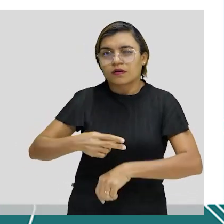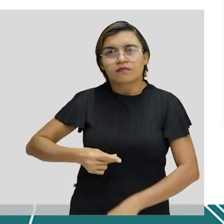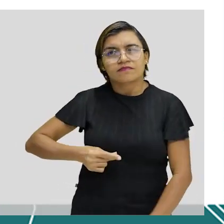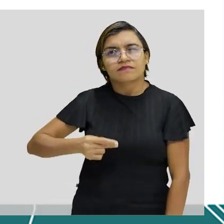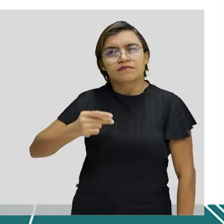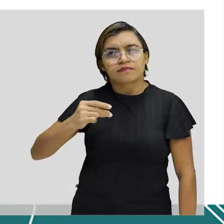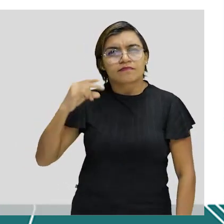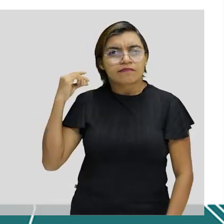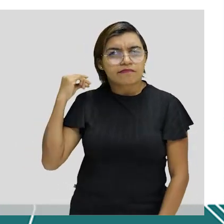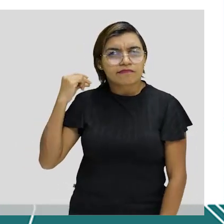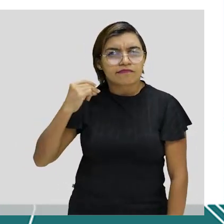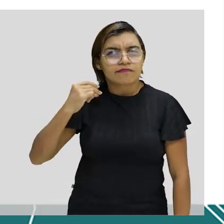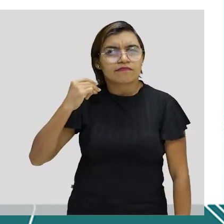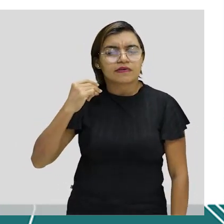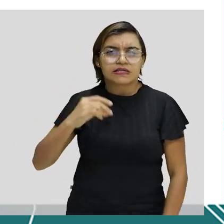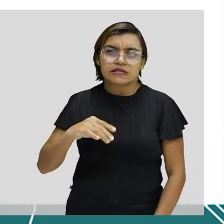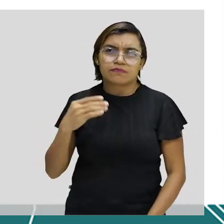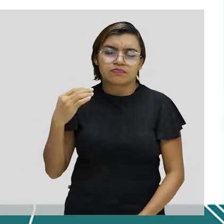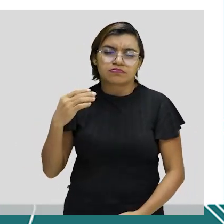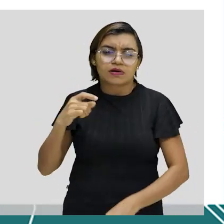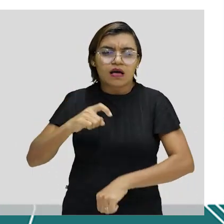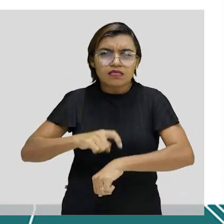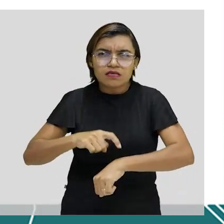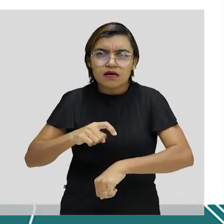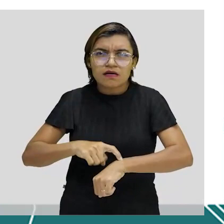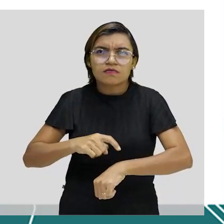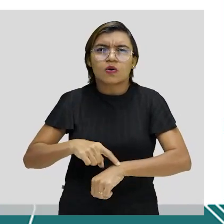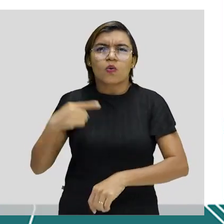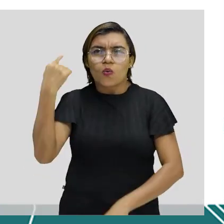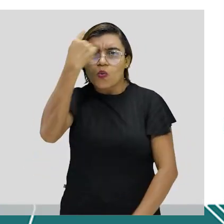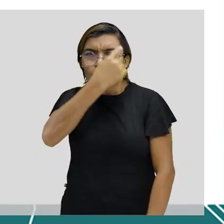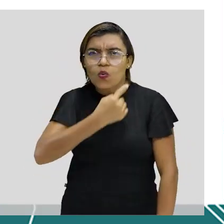estou aqui. Ó. Faz 1 hora que estou